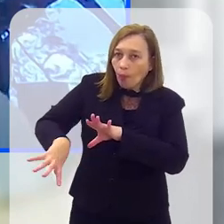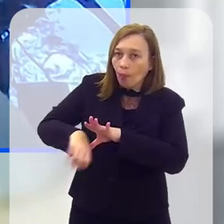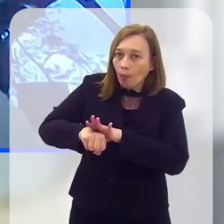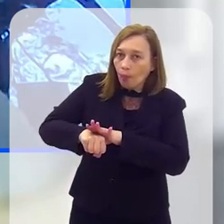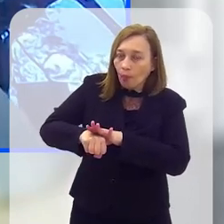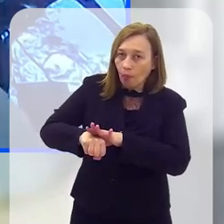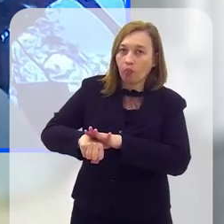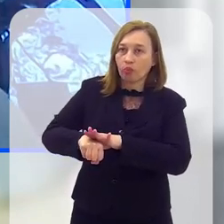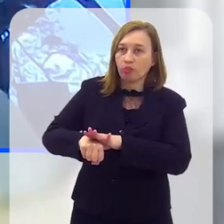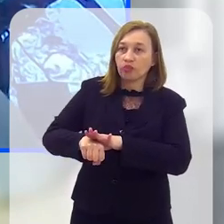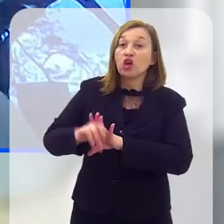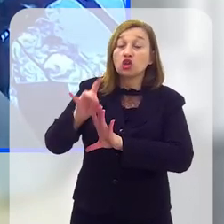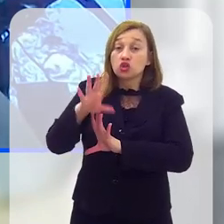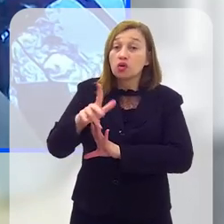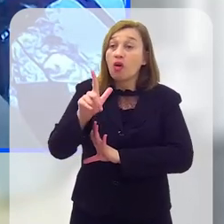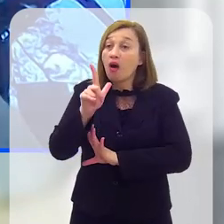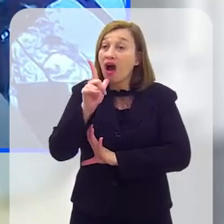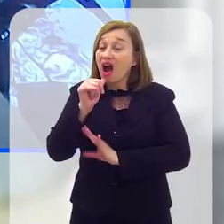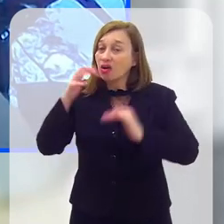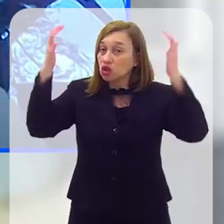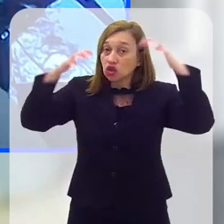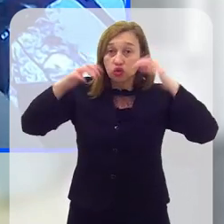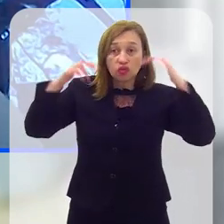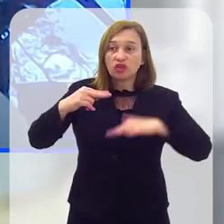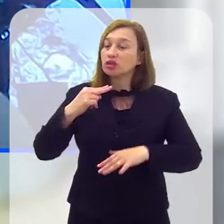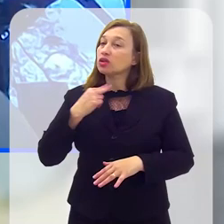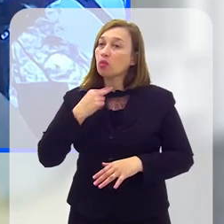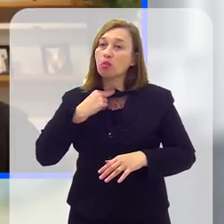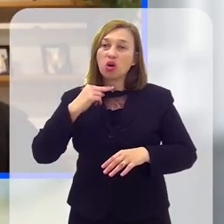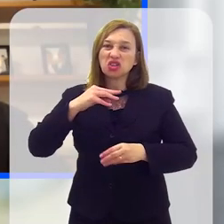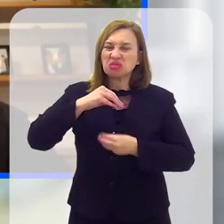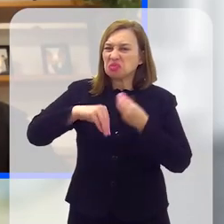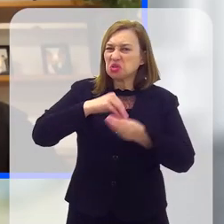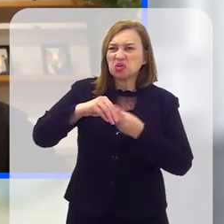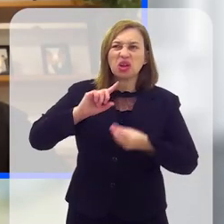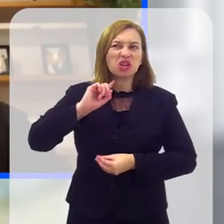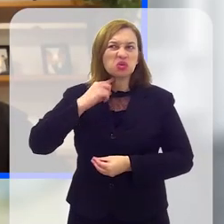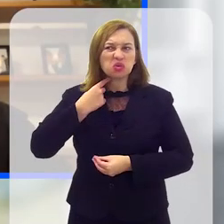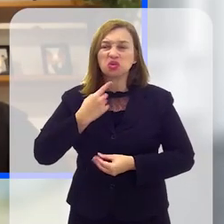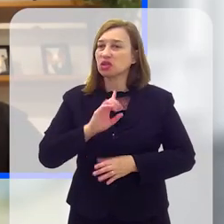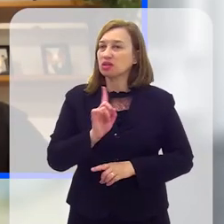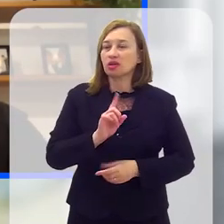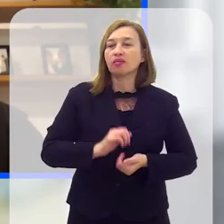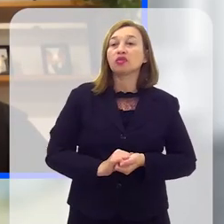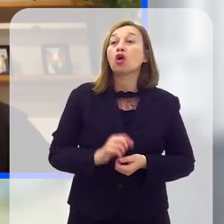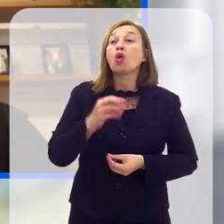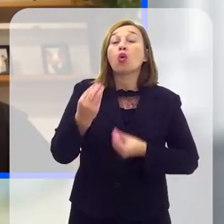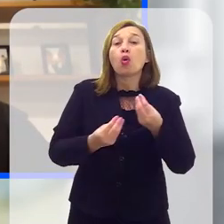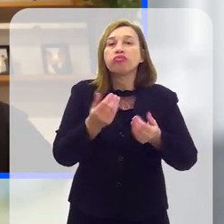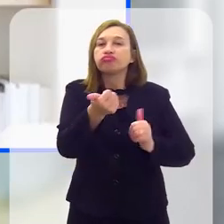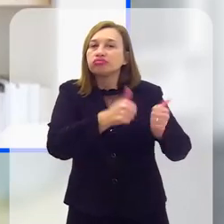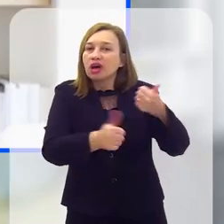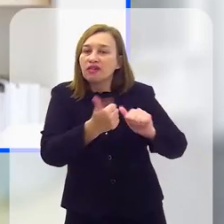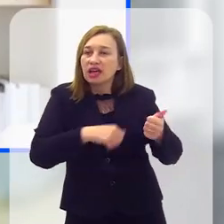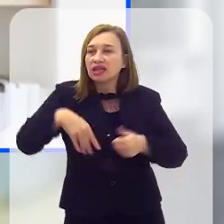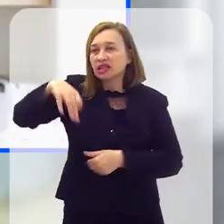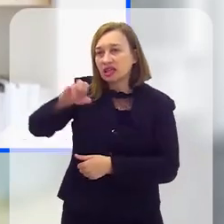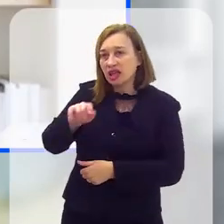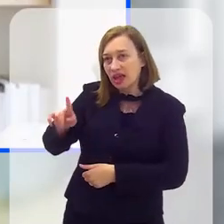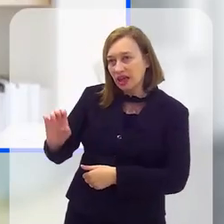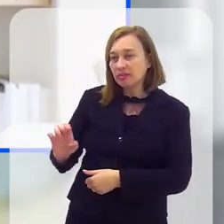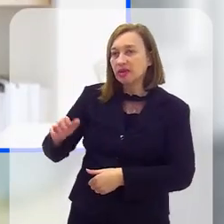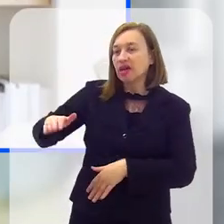chuva, que não tenha esgoto. Enfim, a gente tem que discutir o sistema como um todo. Guilherme, como é que você está avaliando, né, essa